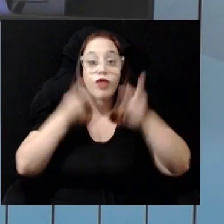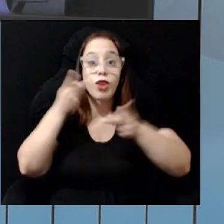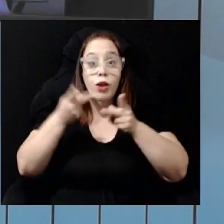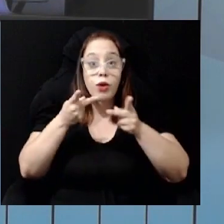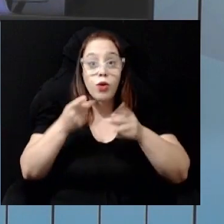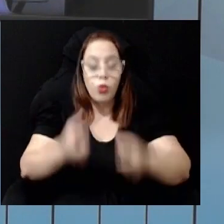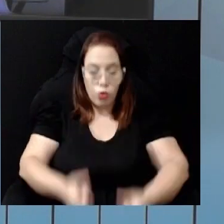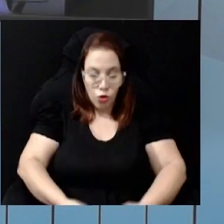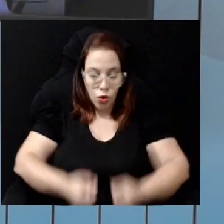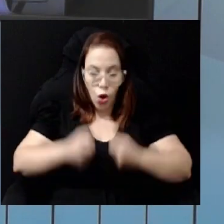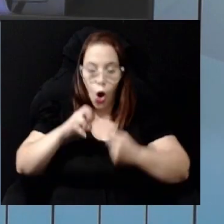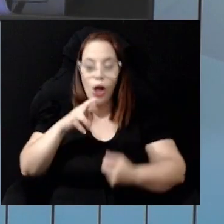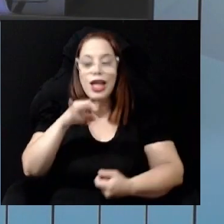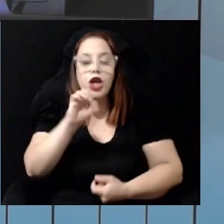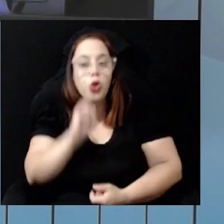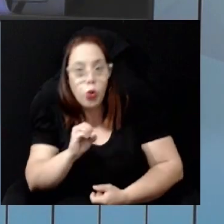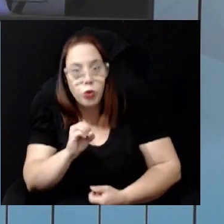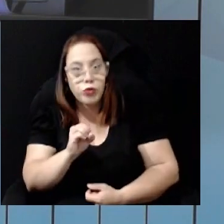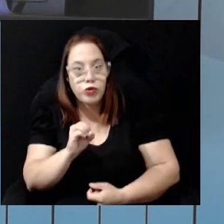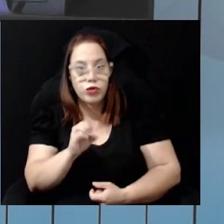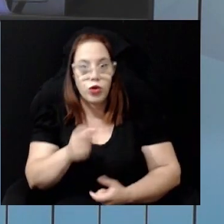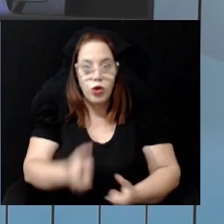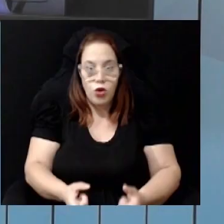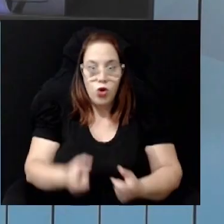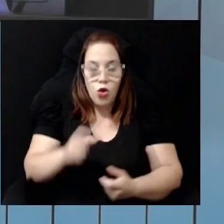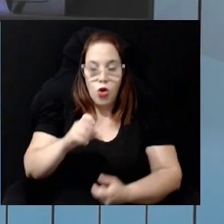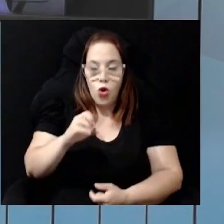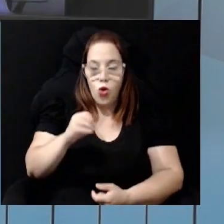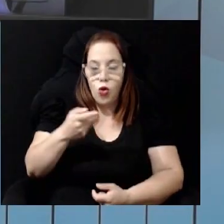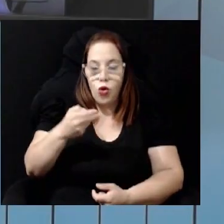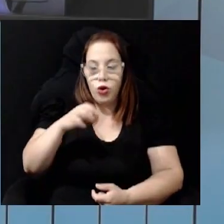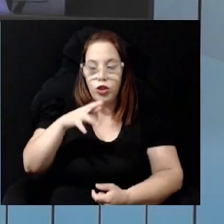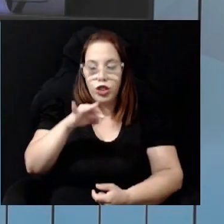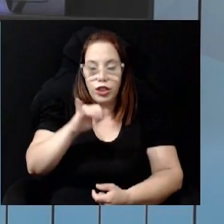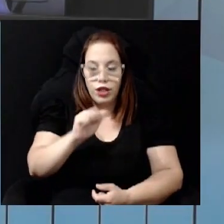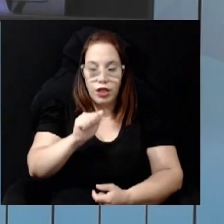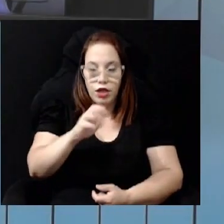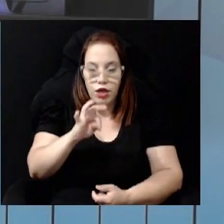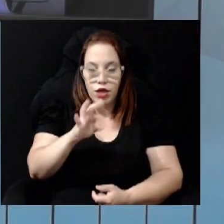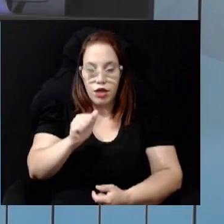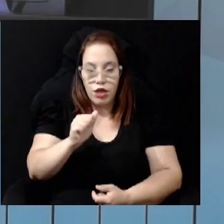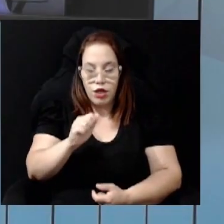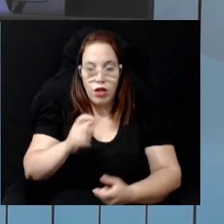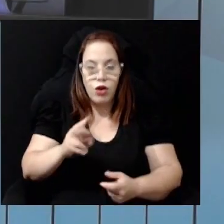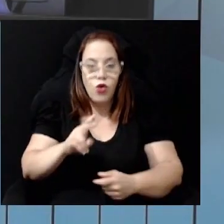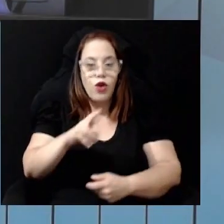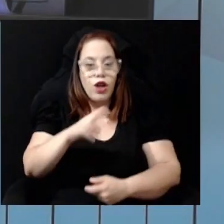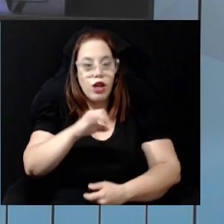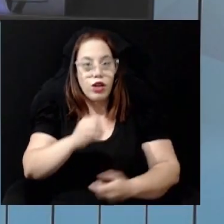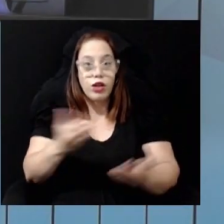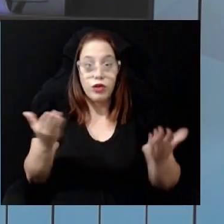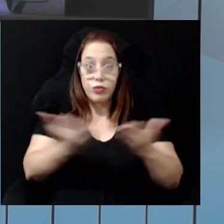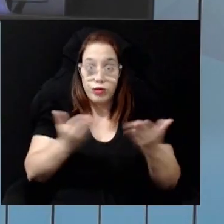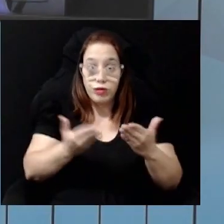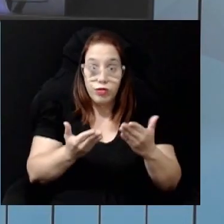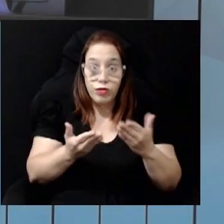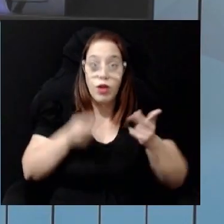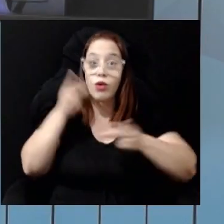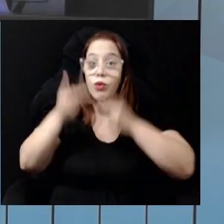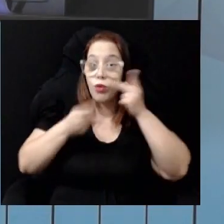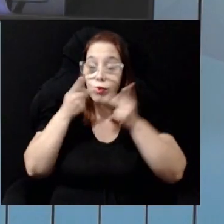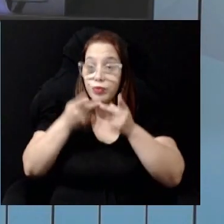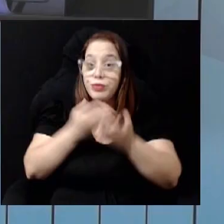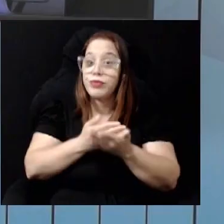sobre o câncer ósseo, com o oncologista Vinícius Conceição. Doutor Vinícius, agora nós vamos falar